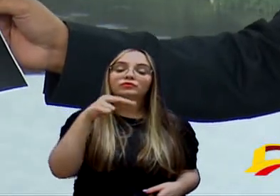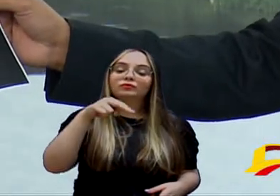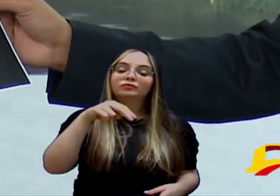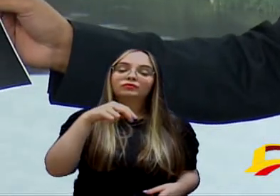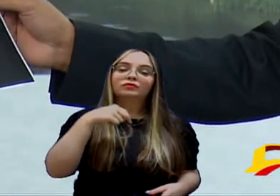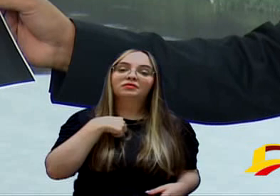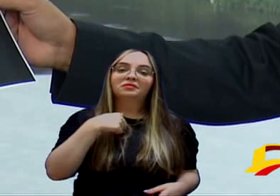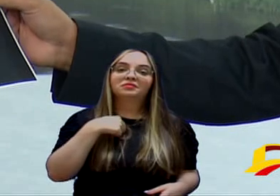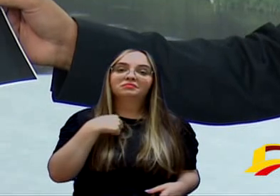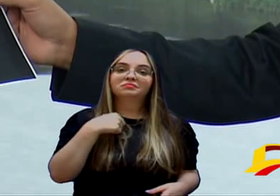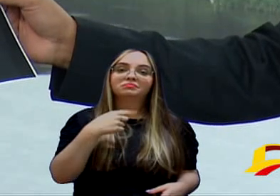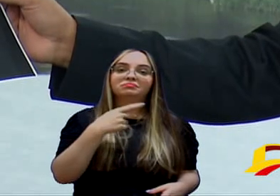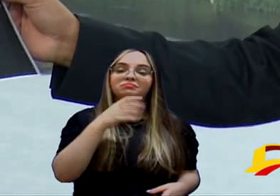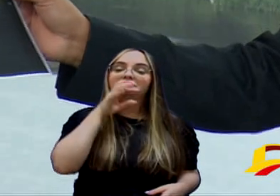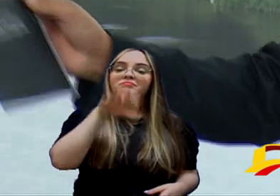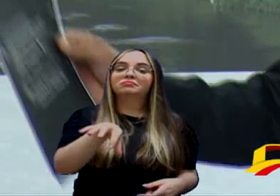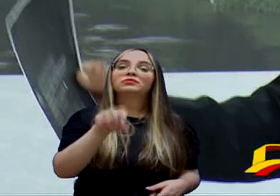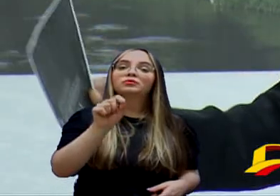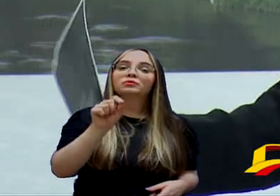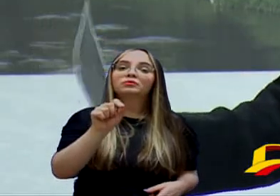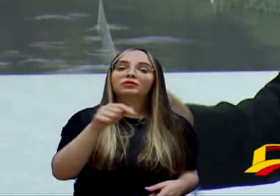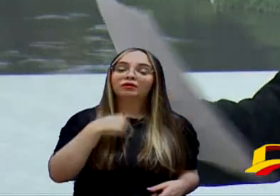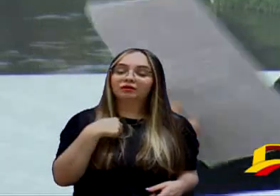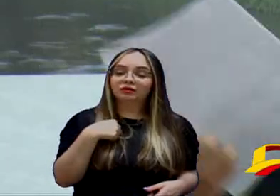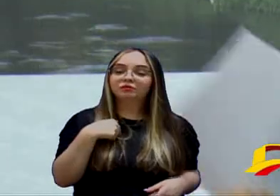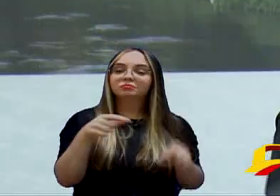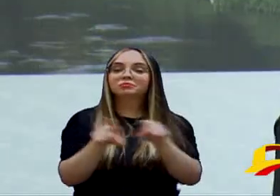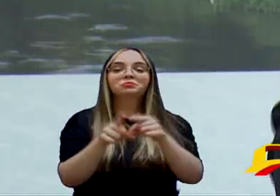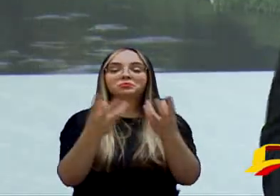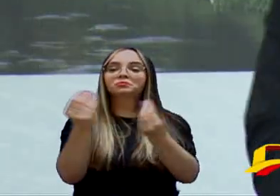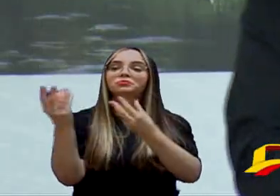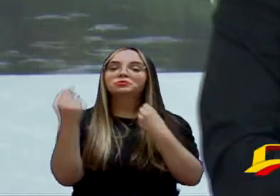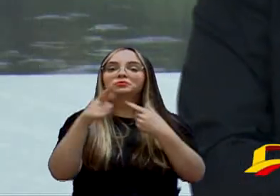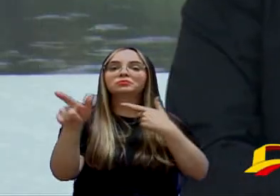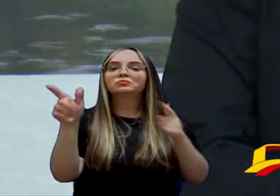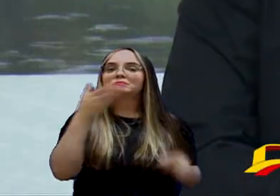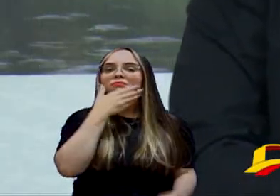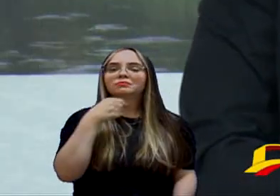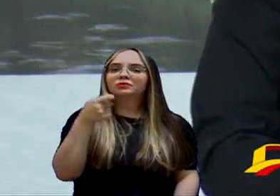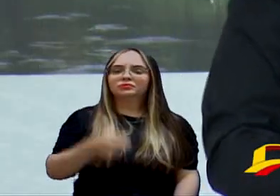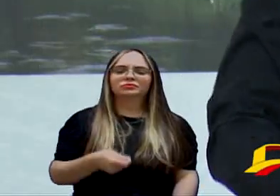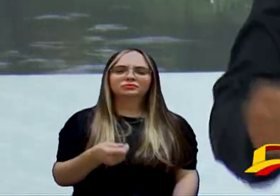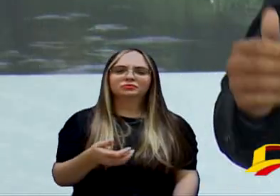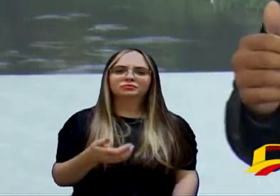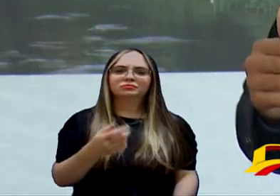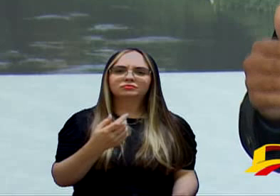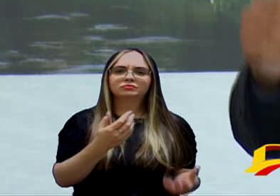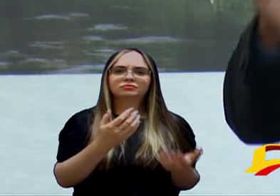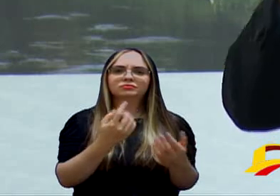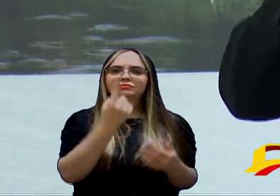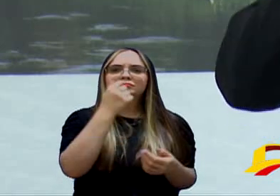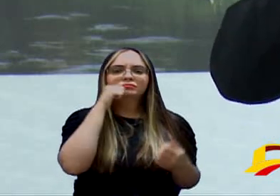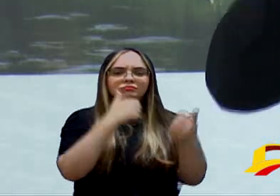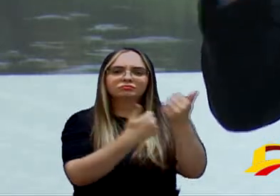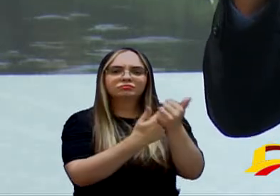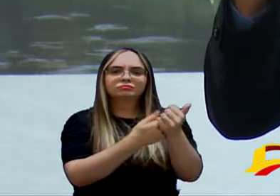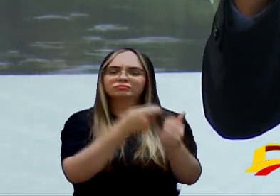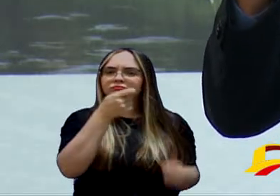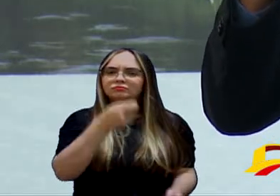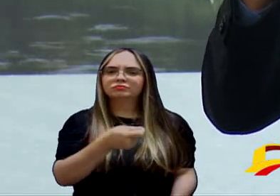que esse Vereador e tantos outros representam então uma assessora atacando sem nenhum